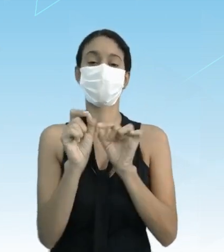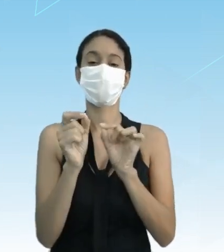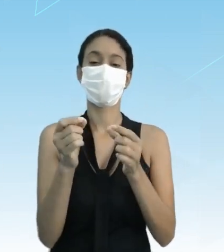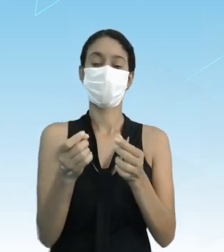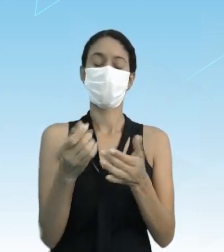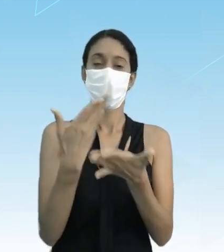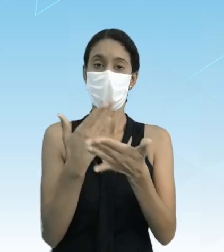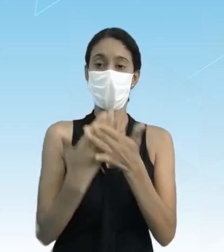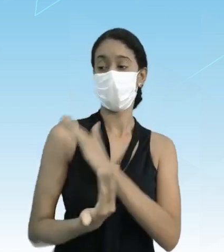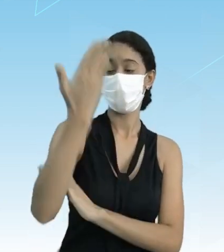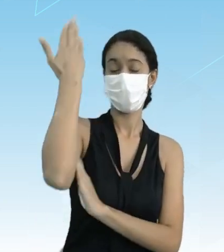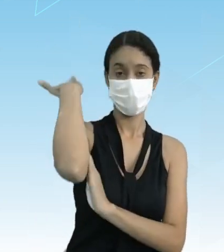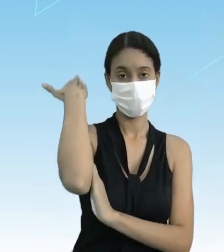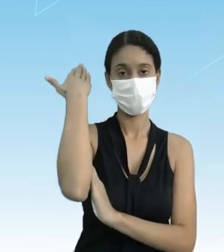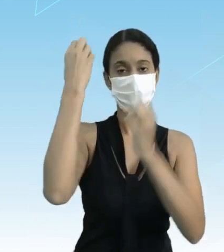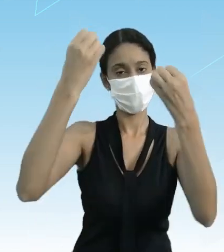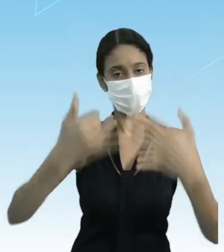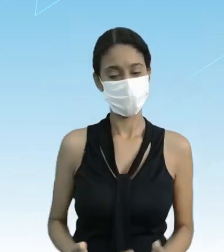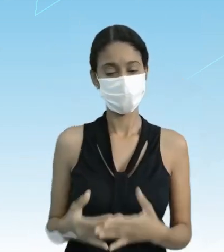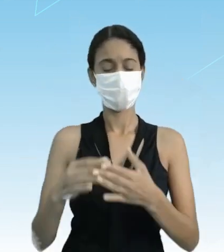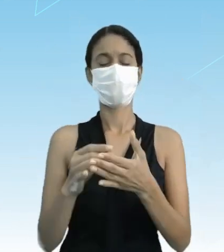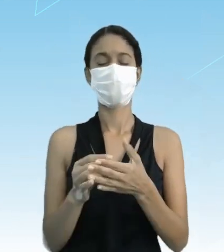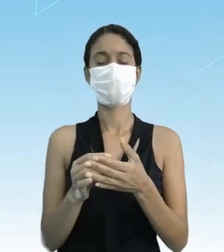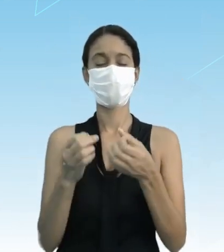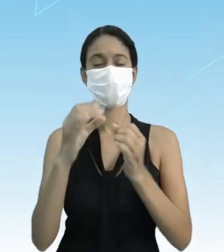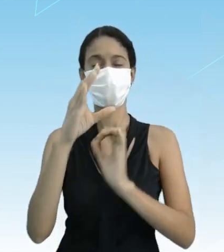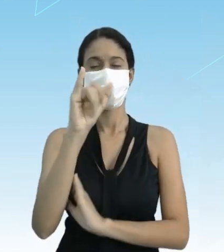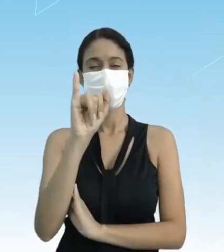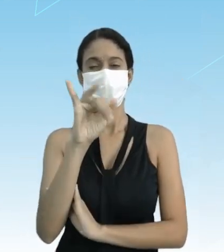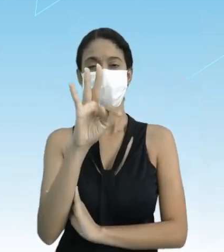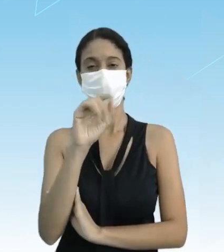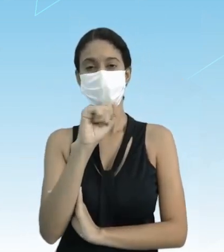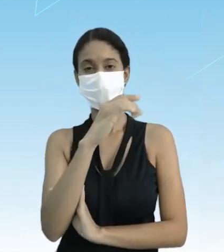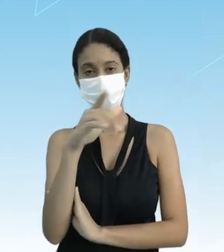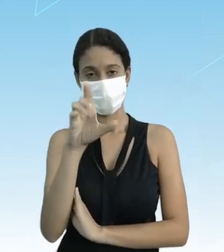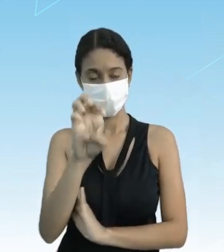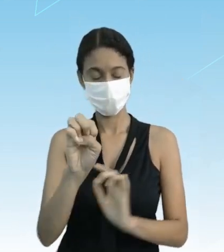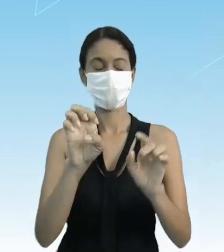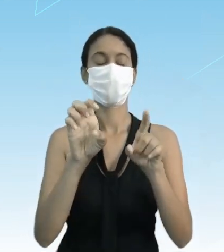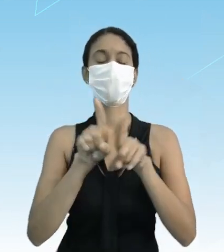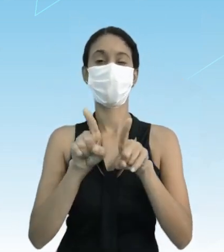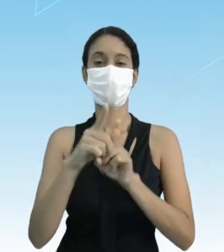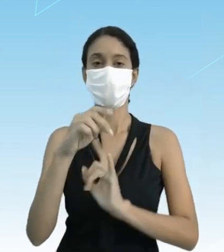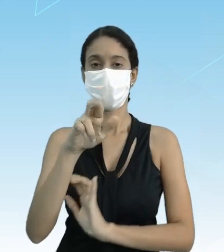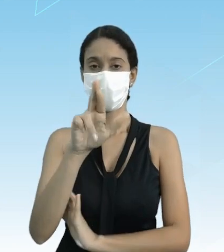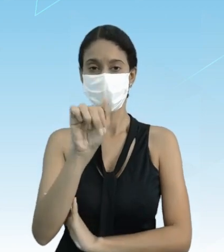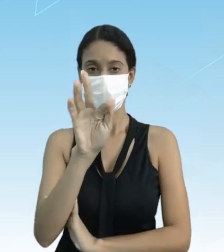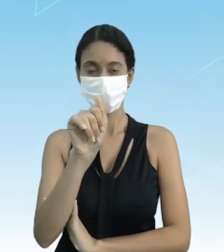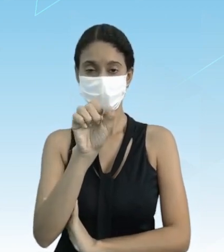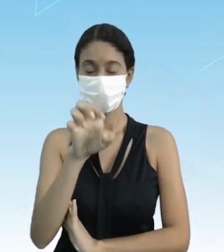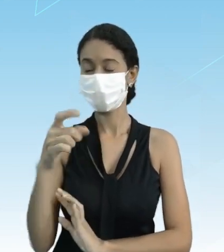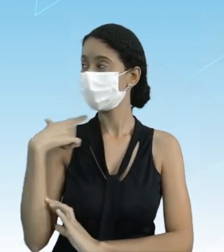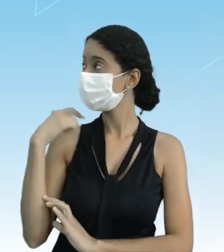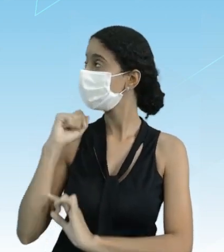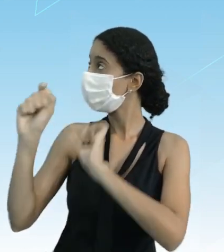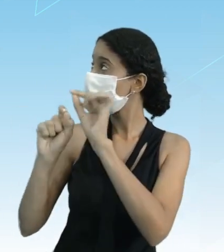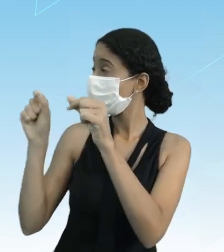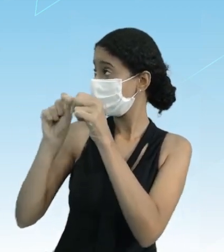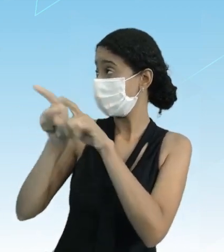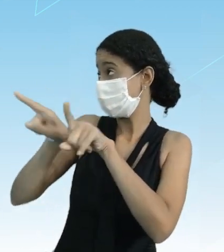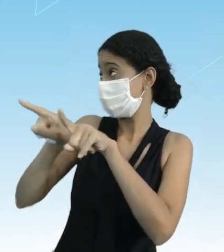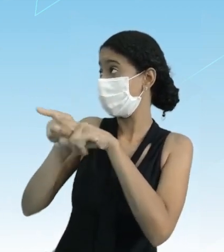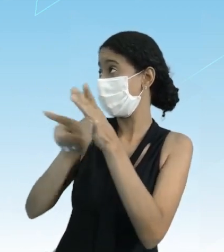sobre citações e paráfrases. Mas antes disso, vou fazer uma pergunta. Professora Aline, a senhora fez